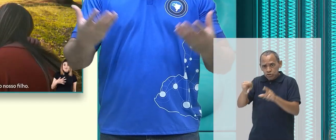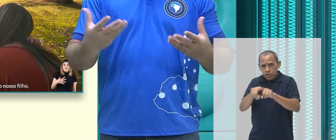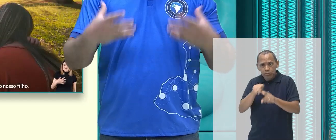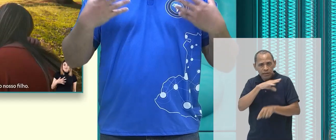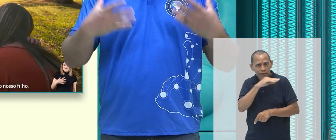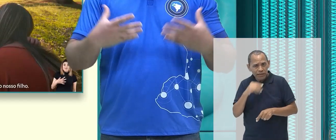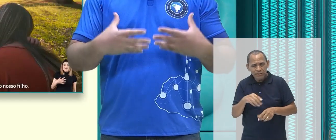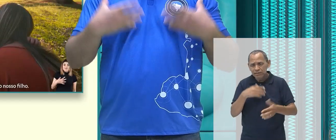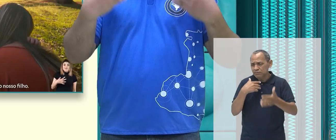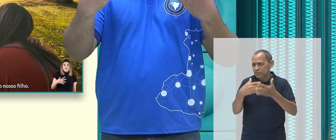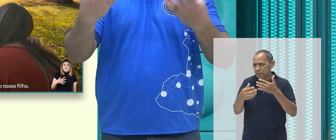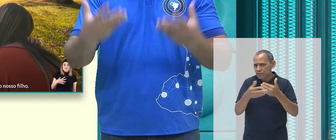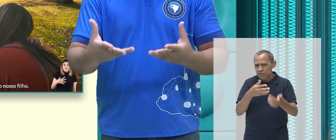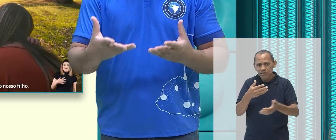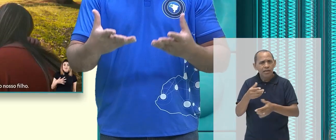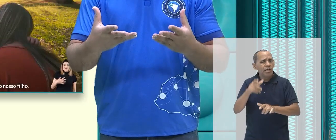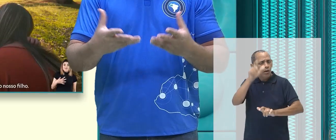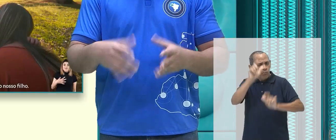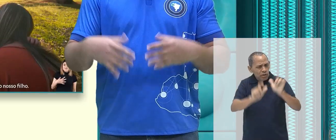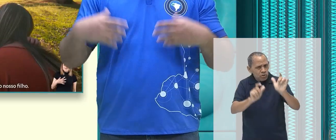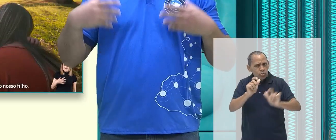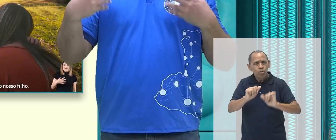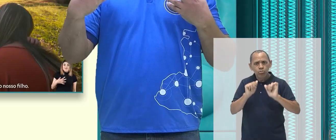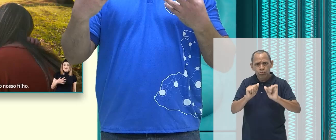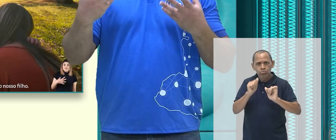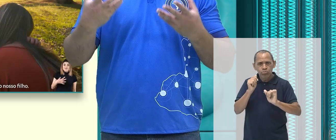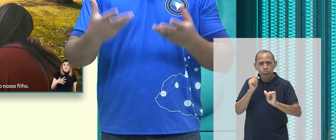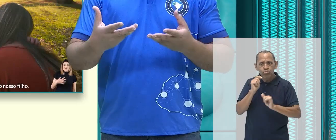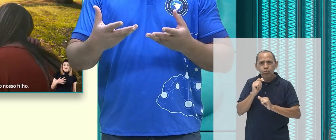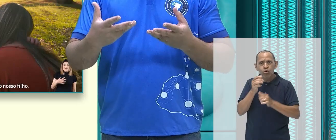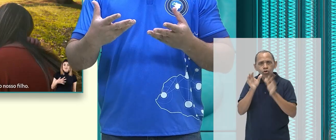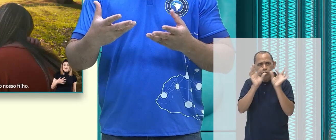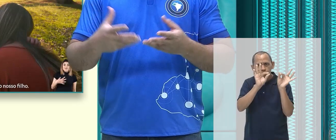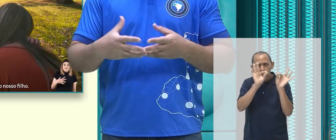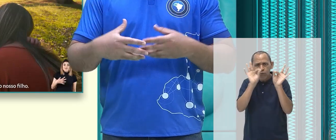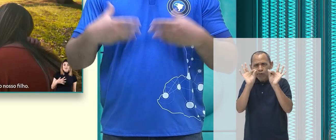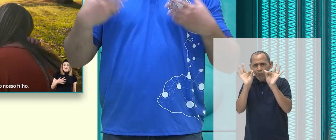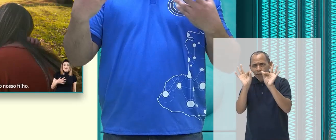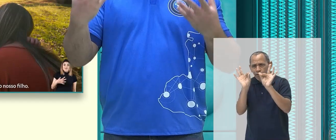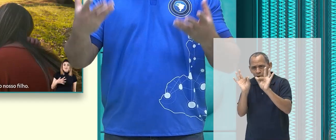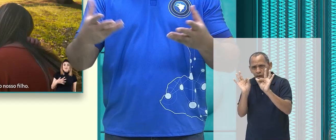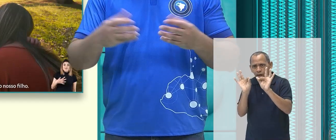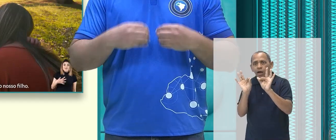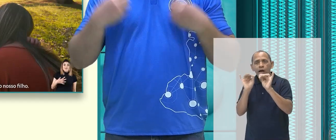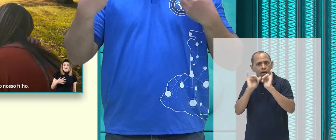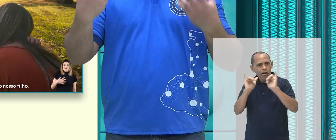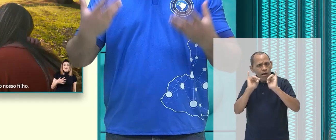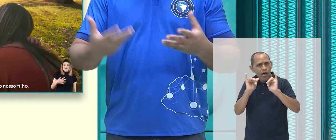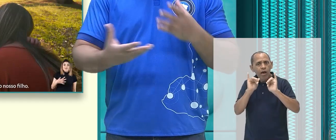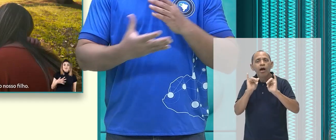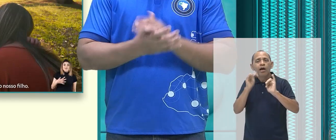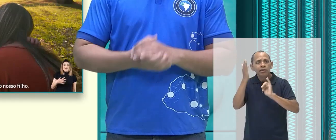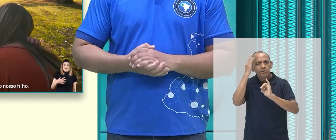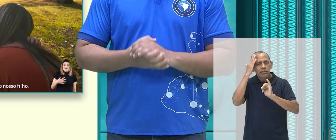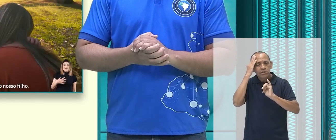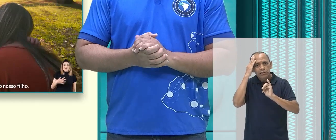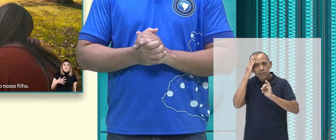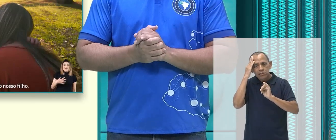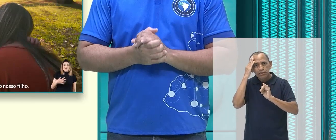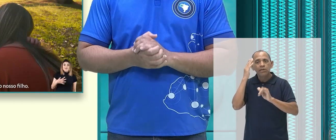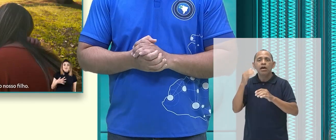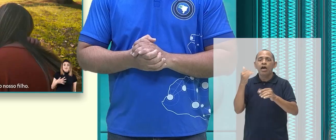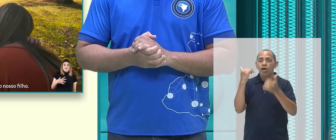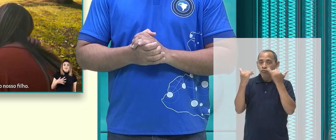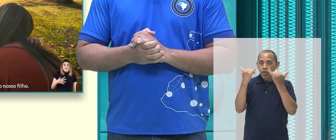qualquer pessoa pode assistir a essa propaganda, entender a mensagem e ser incentivada a